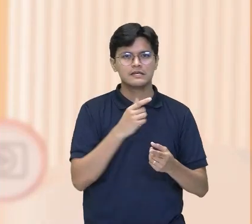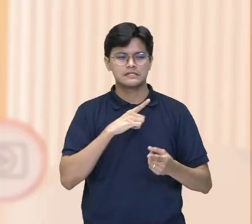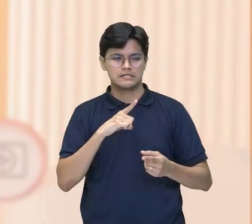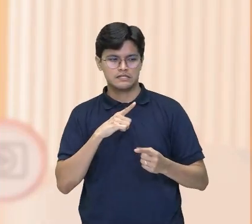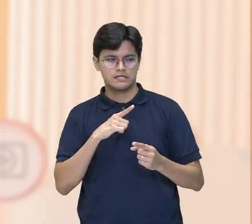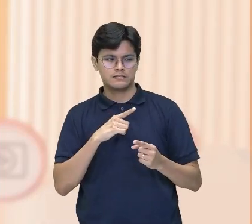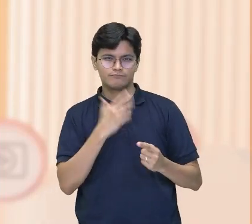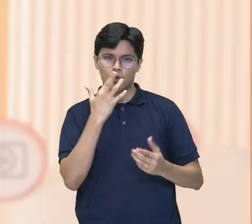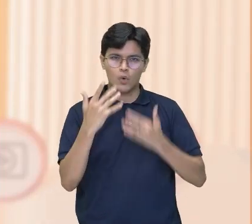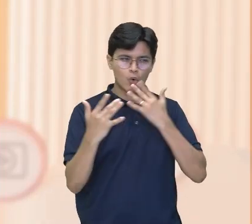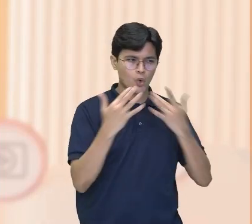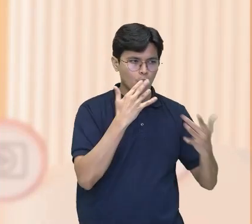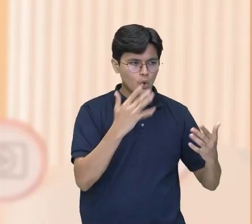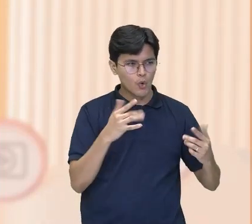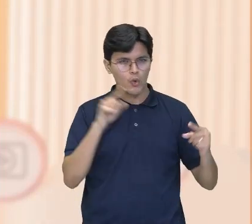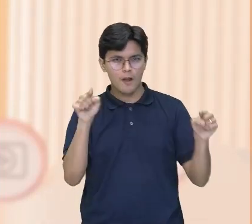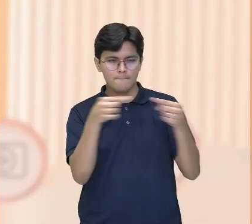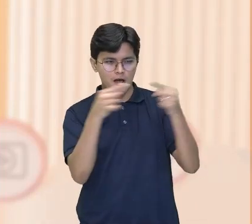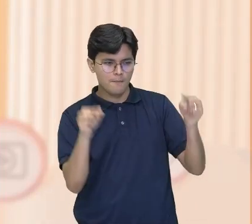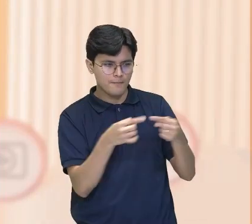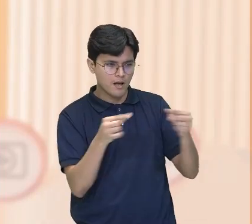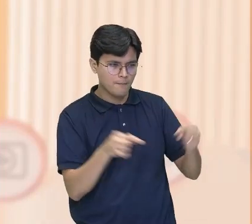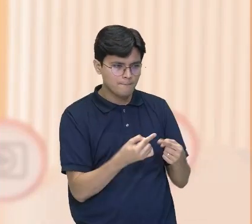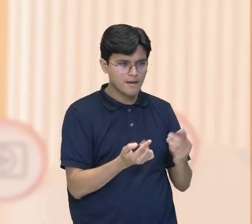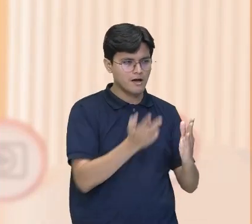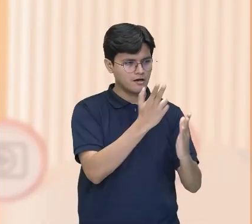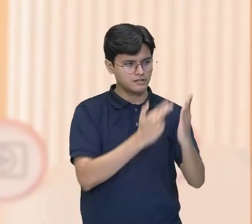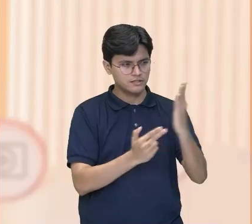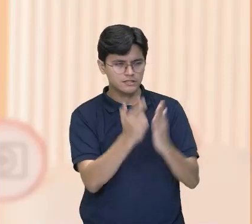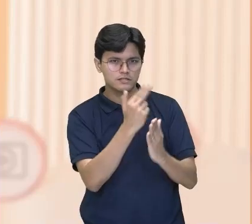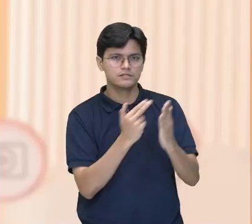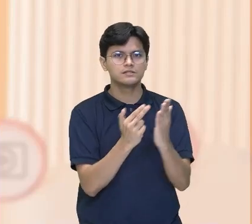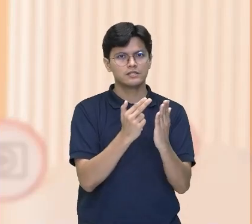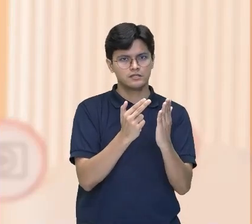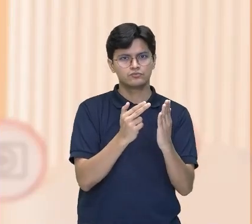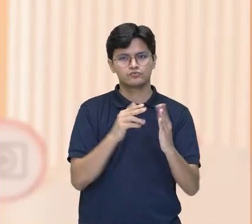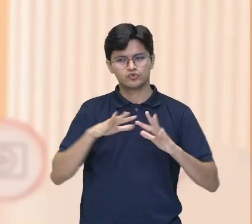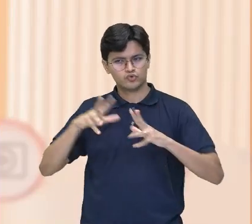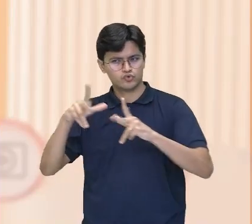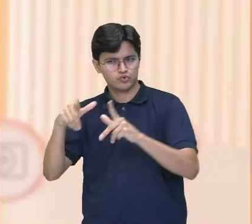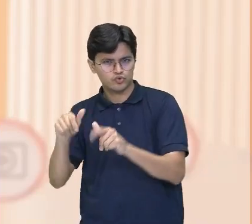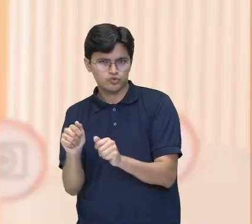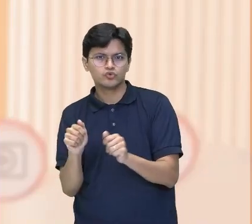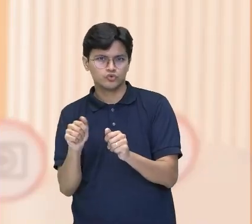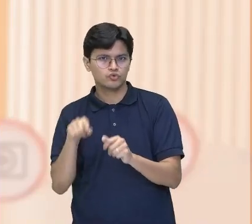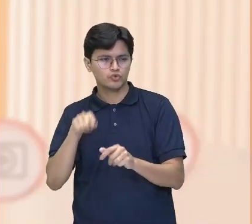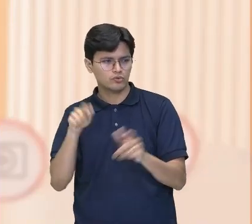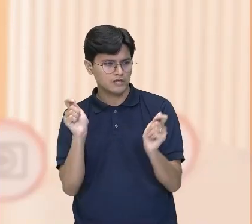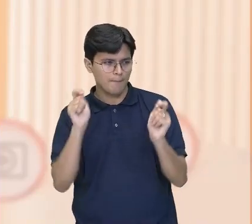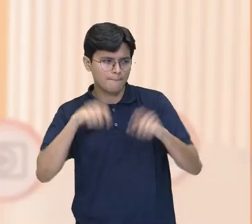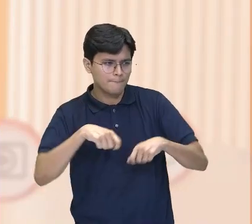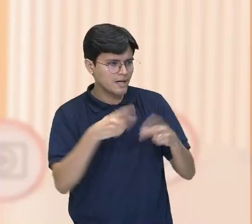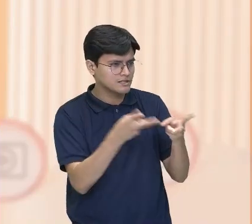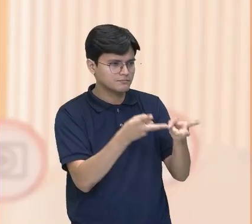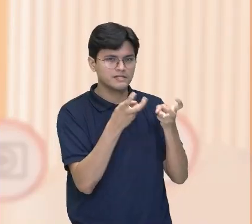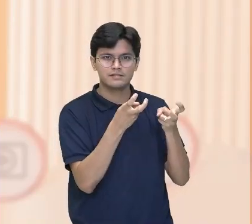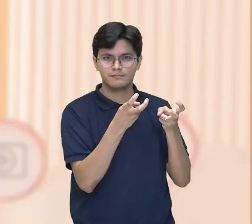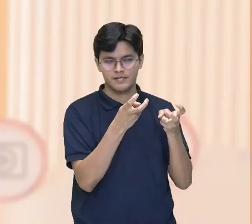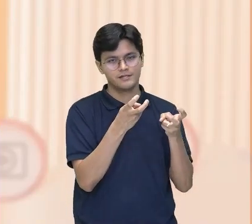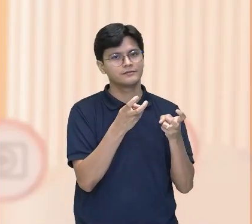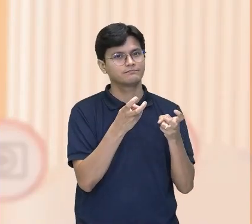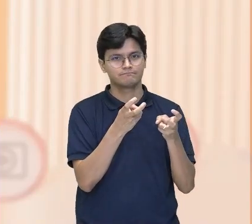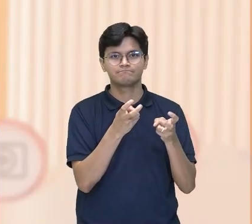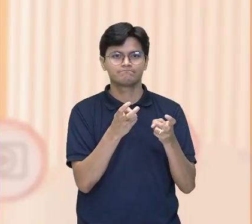nas cores, no próprio desenho, né? É uma sensibilidade do espírito humano para captar